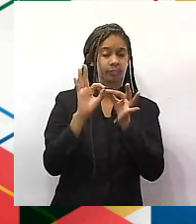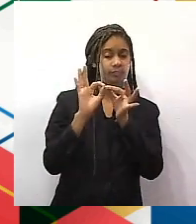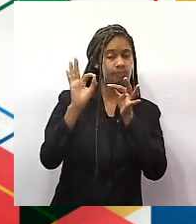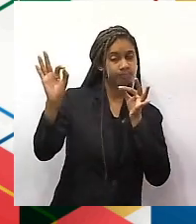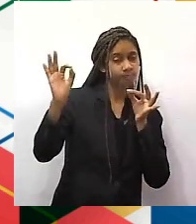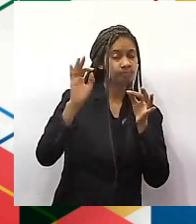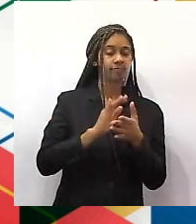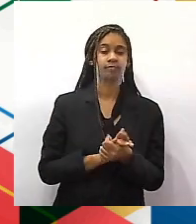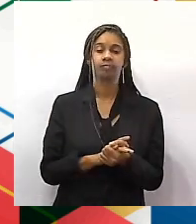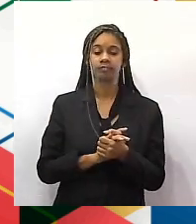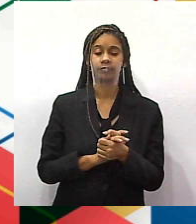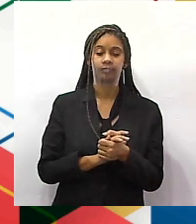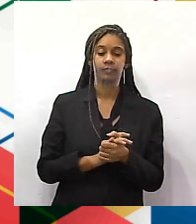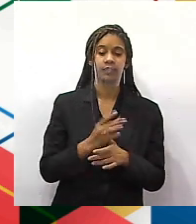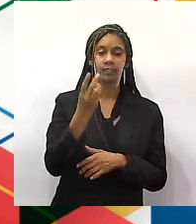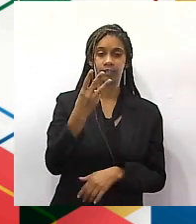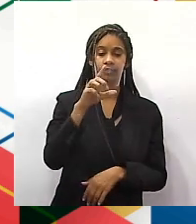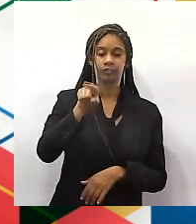de